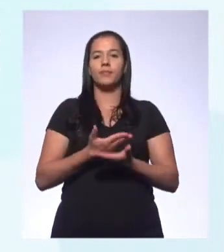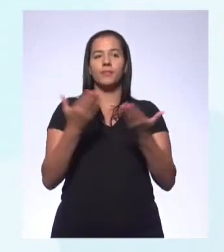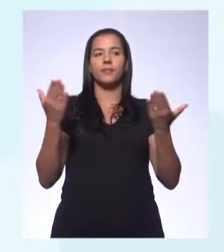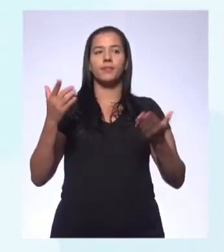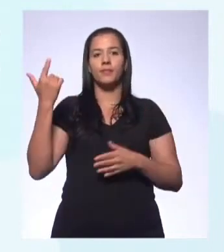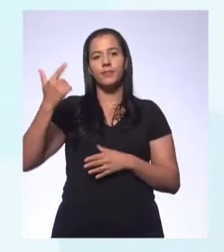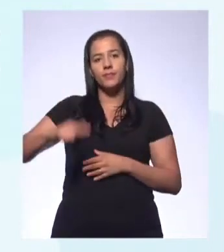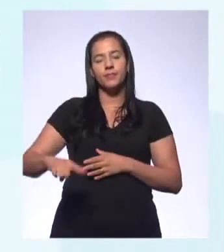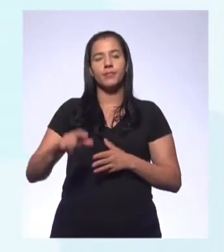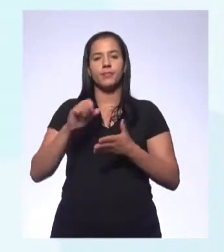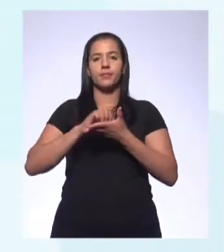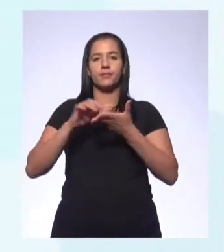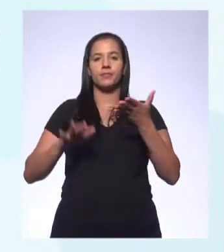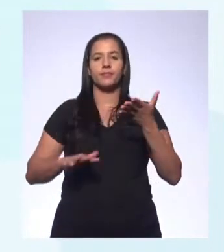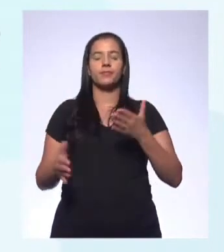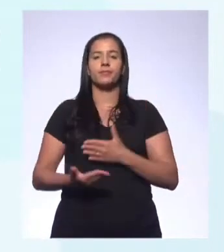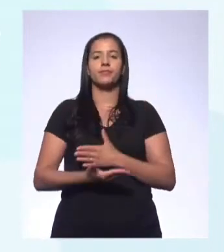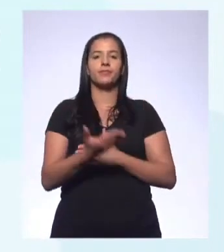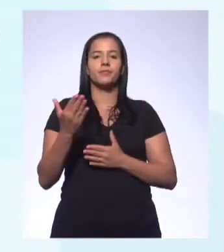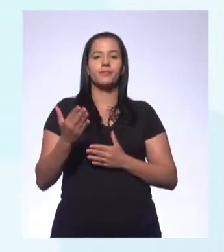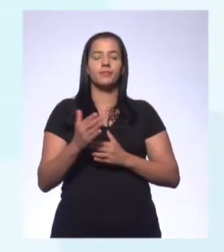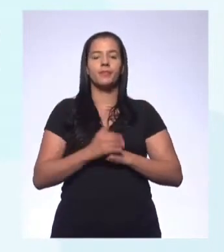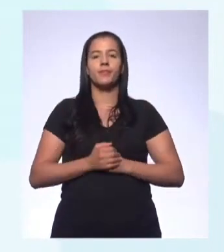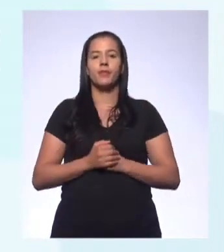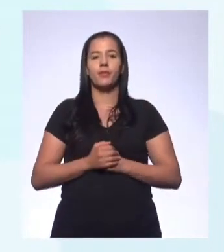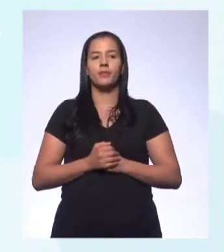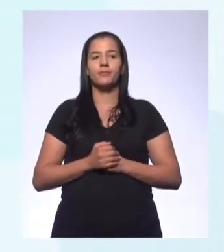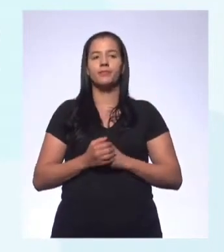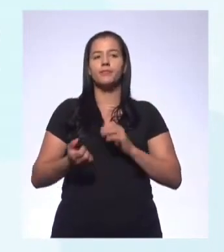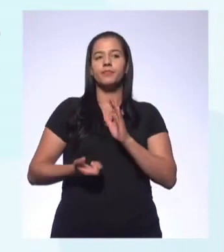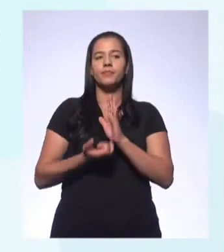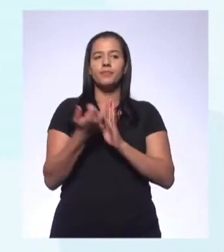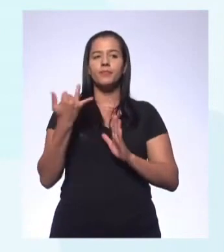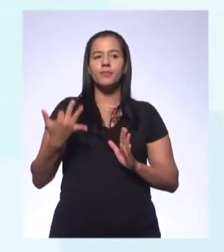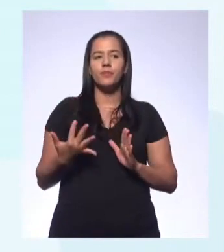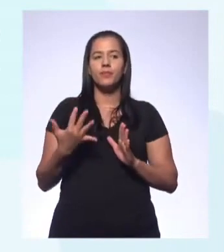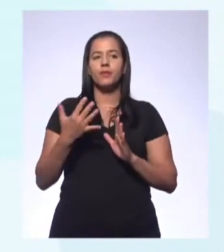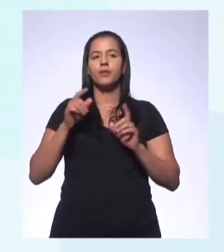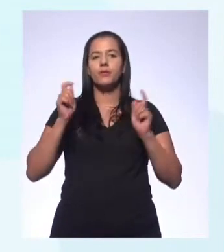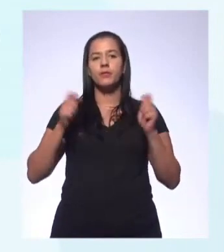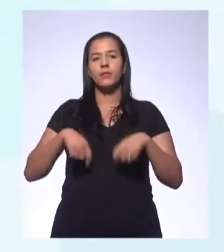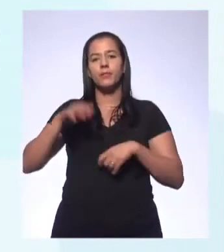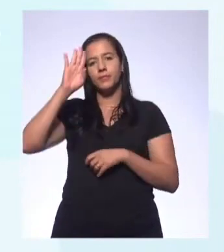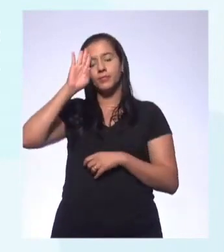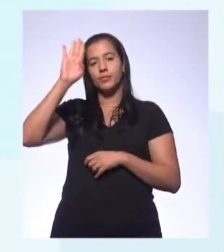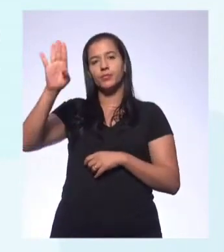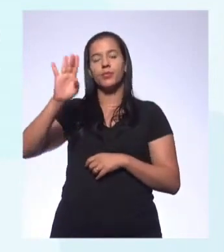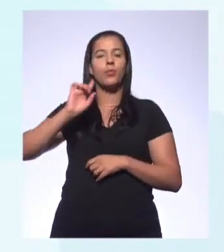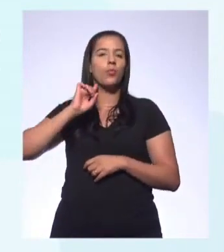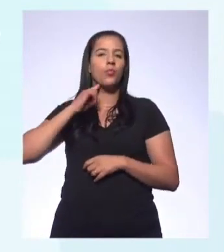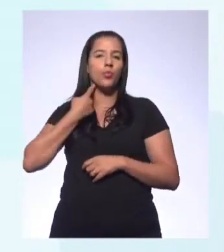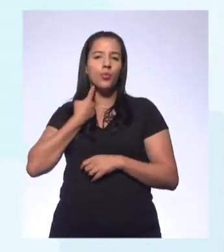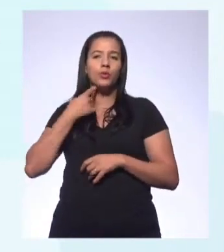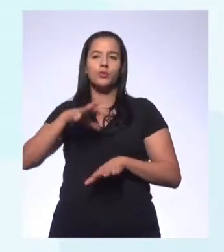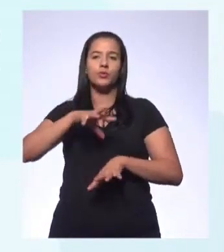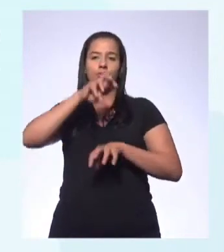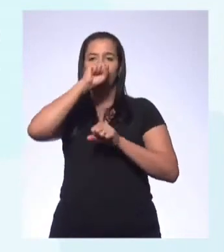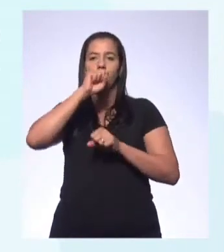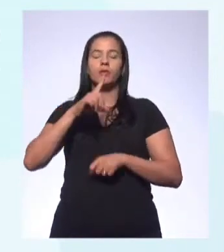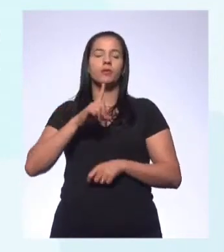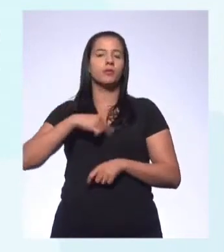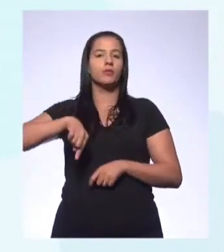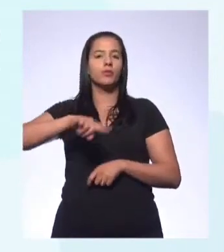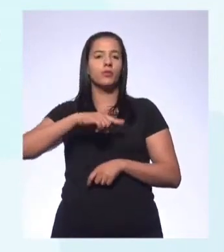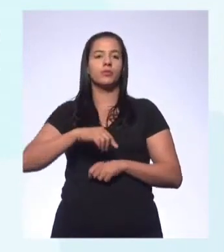temos mais uma interação, né? Quais são os principais poluentes encontrados no ar que